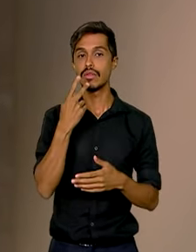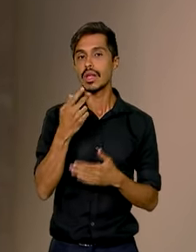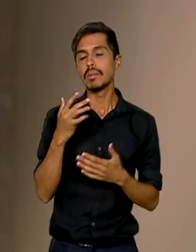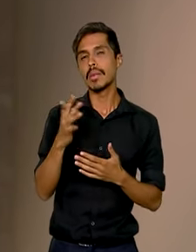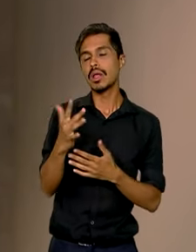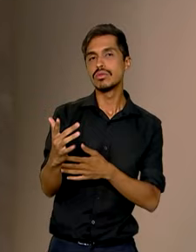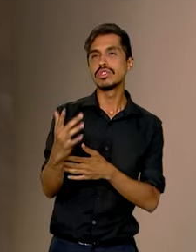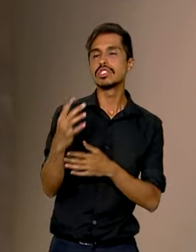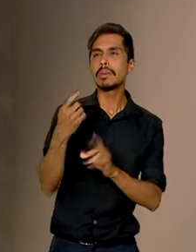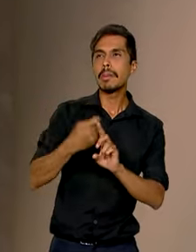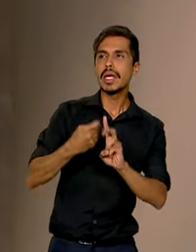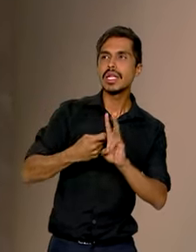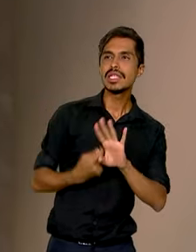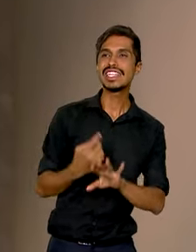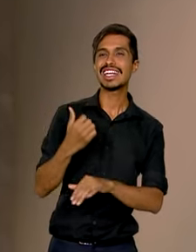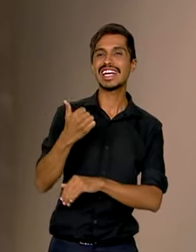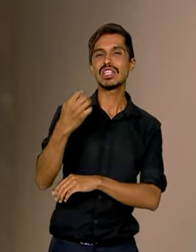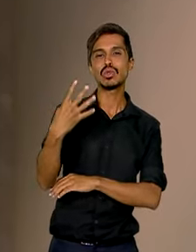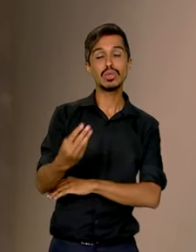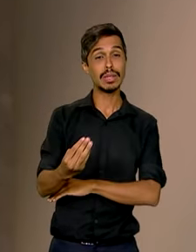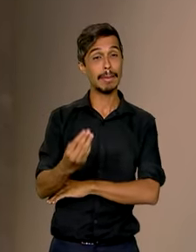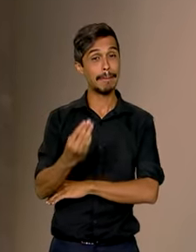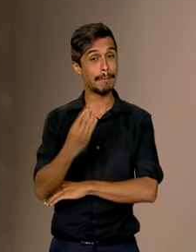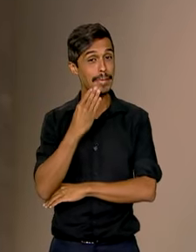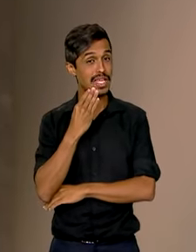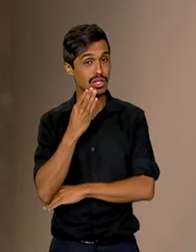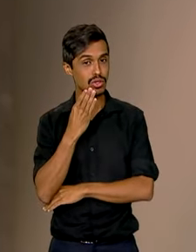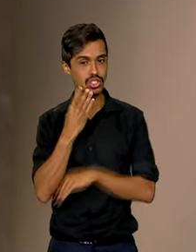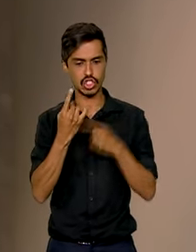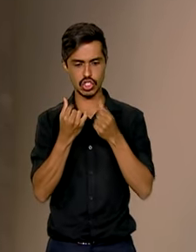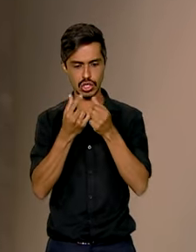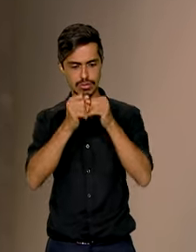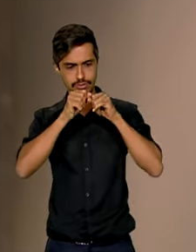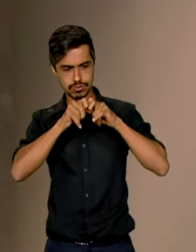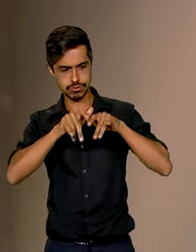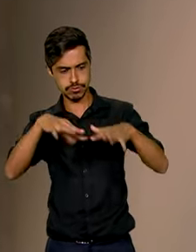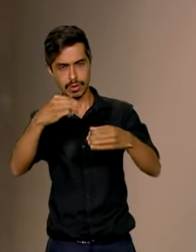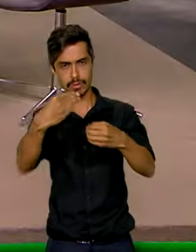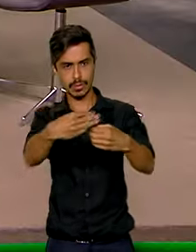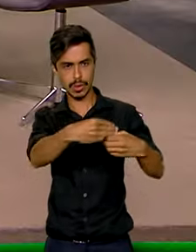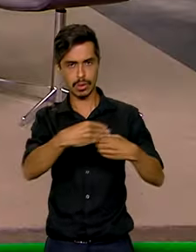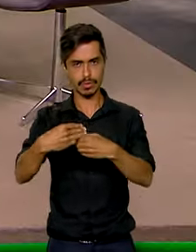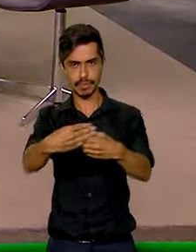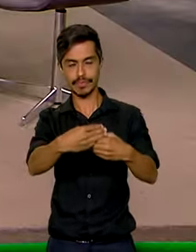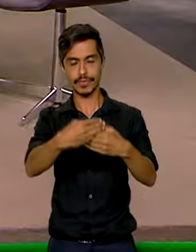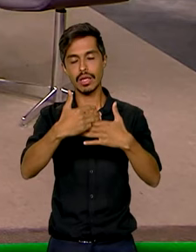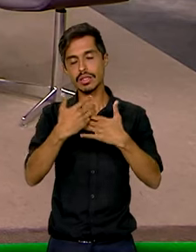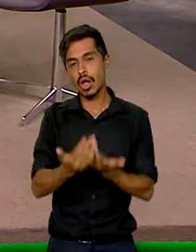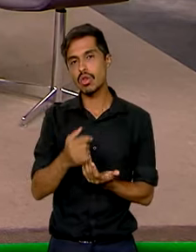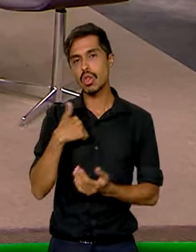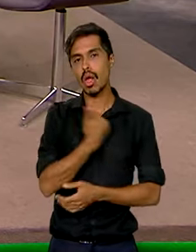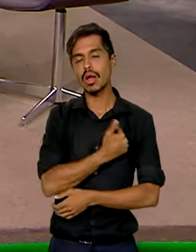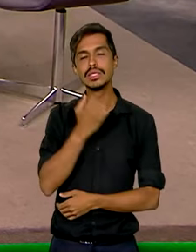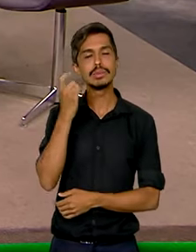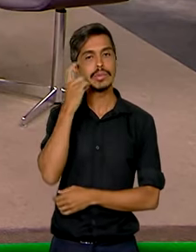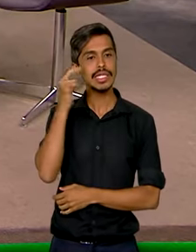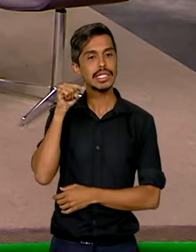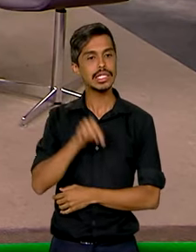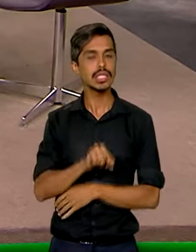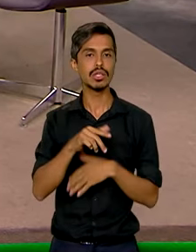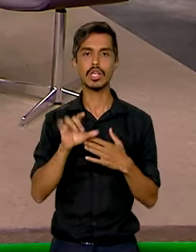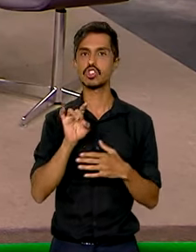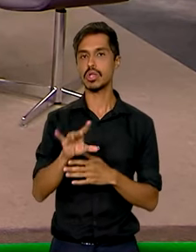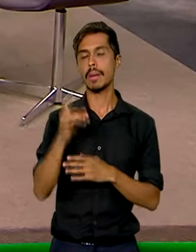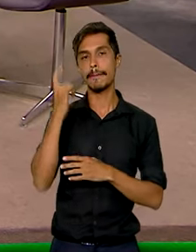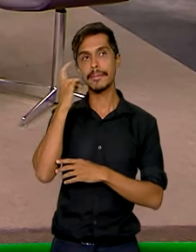ordem mensal de 14 bilhões circulando nos municípios. Então, quando a gente pensa nisso, não é só